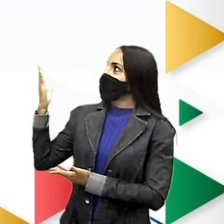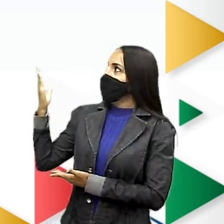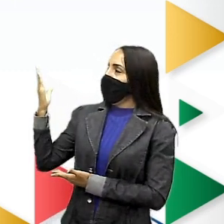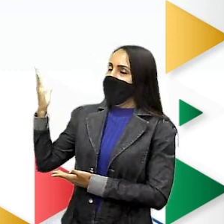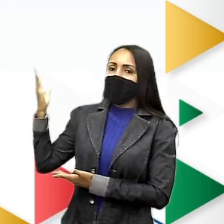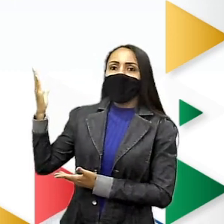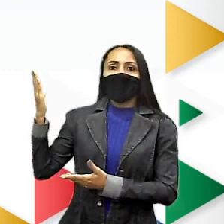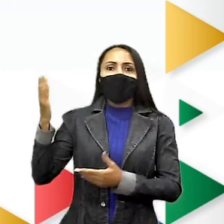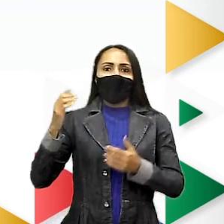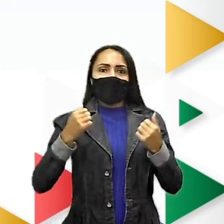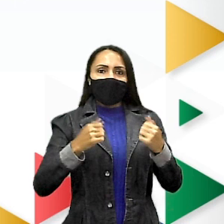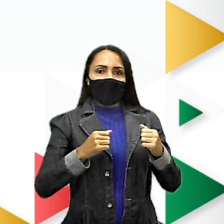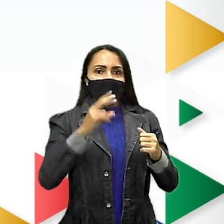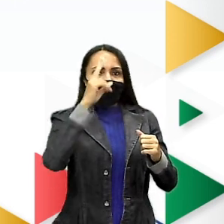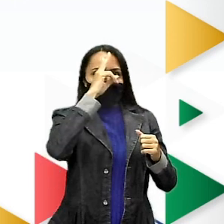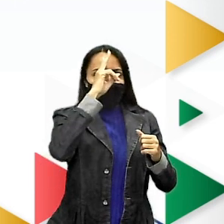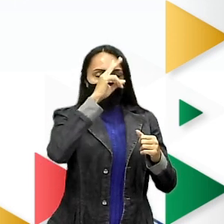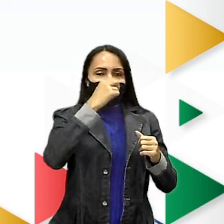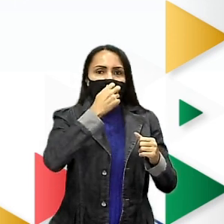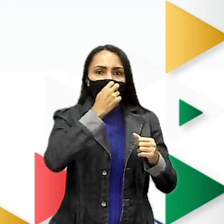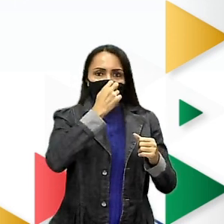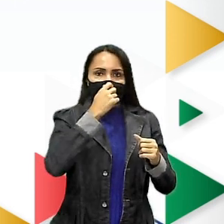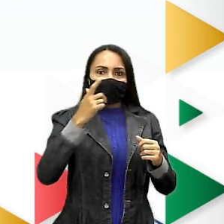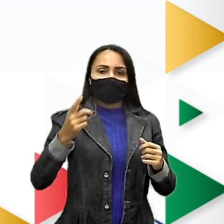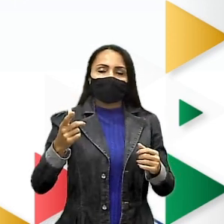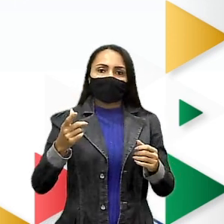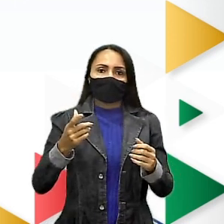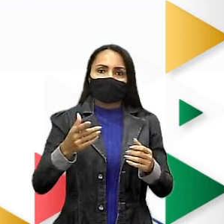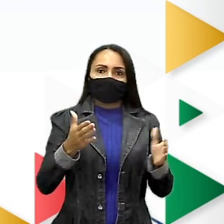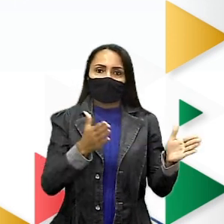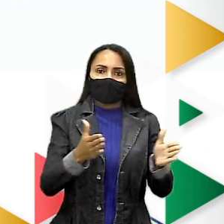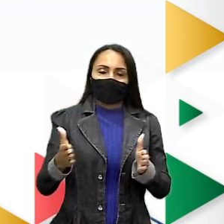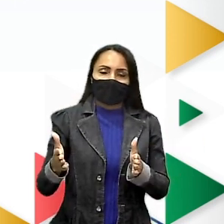precisa lembrar na hora de trabalhar